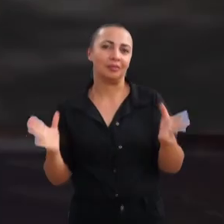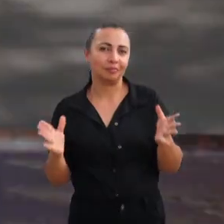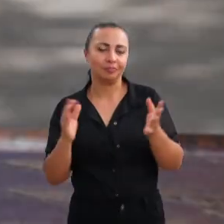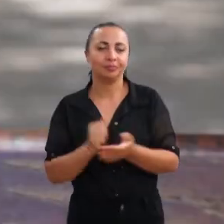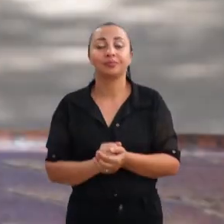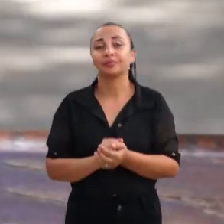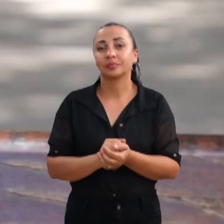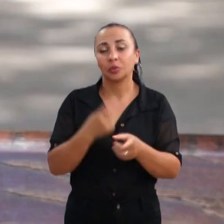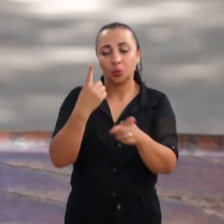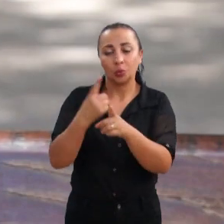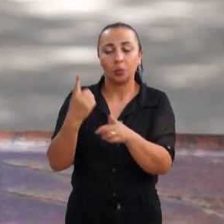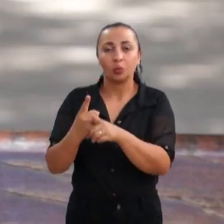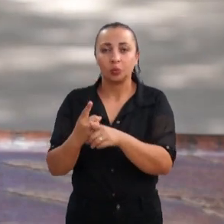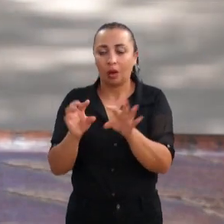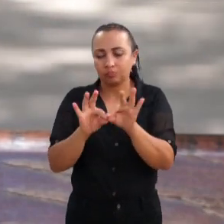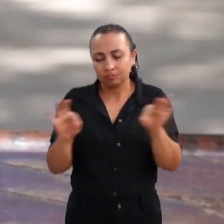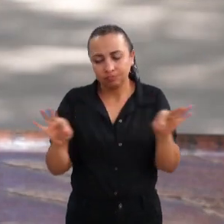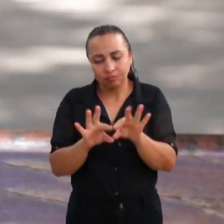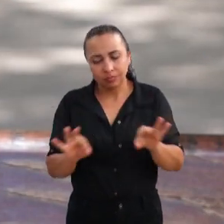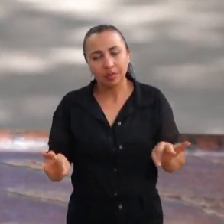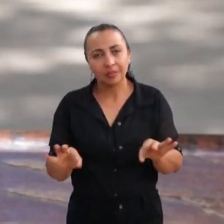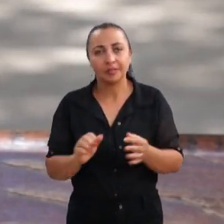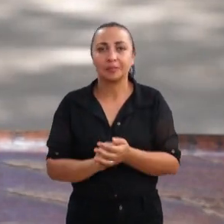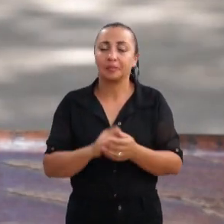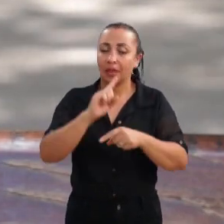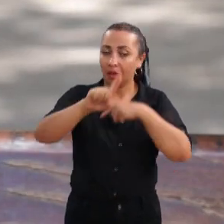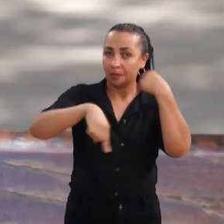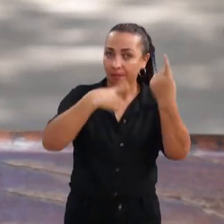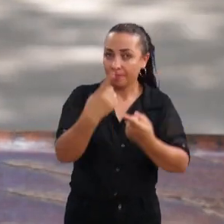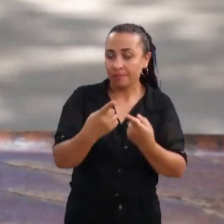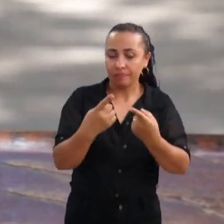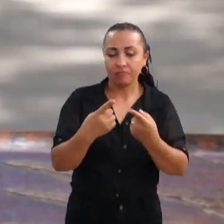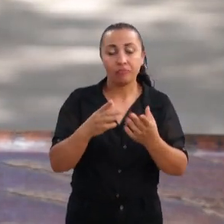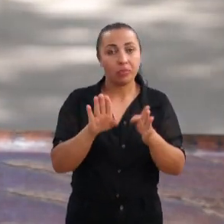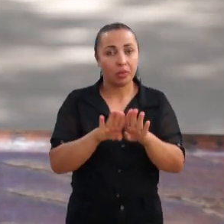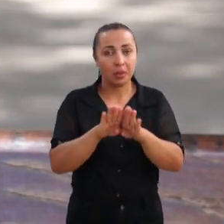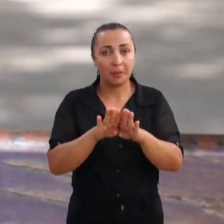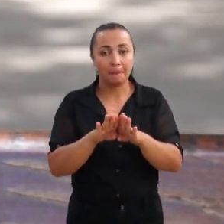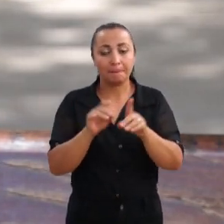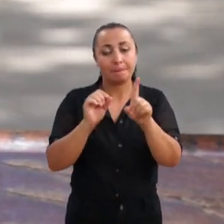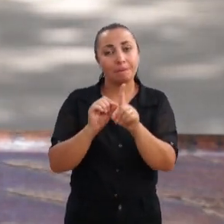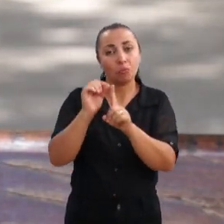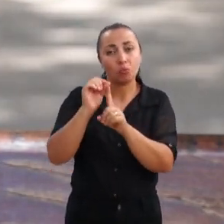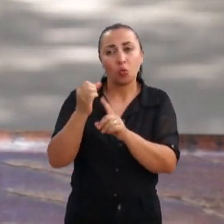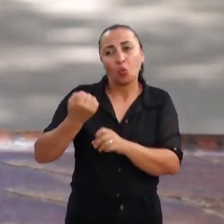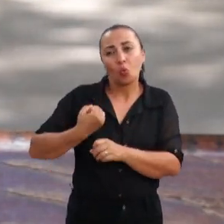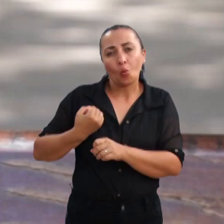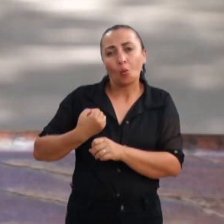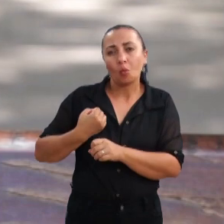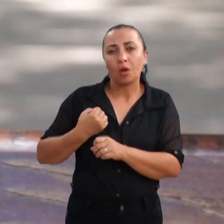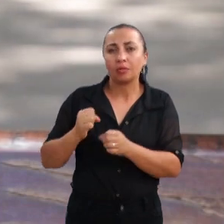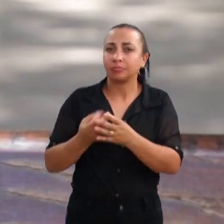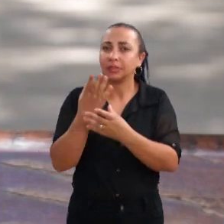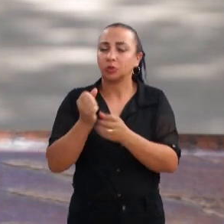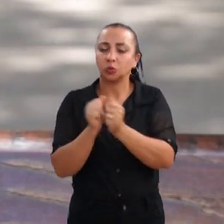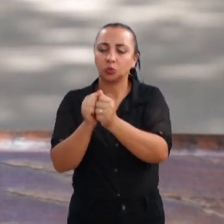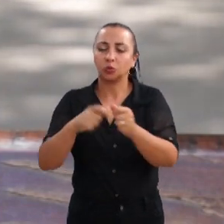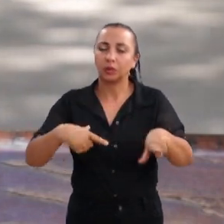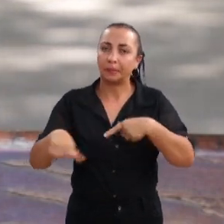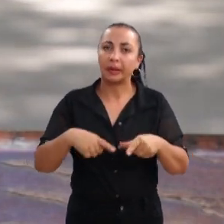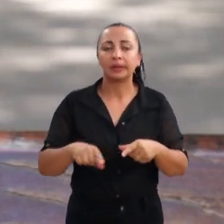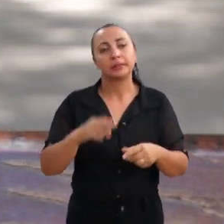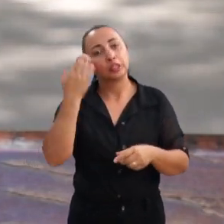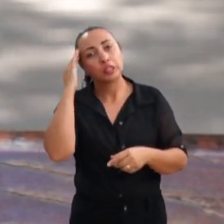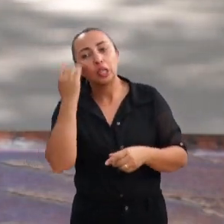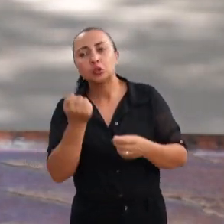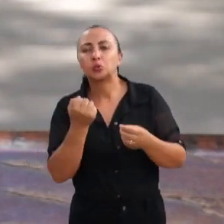Então a gente achou essa medição, essa métrica, e aí nós, através de um índice que foi criado pelo trabalho, aí leva em consideração